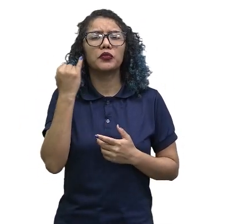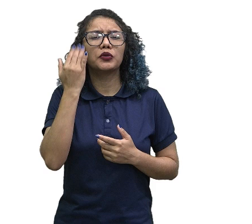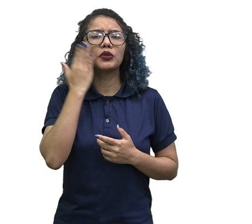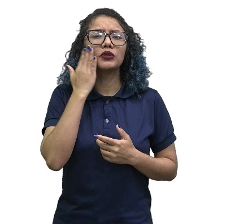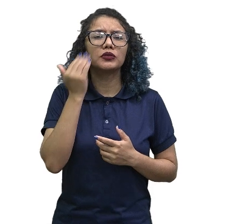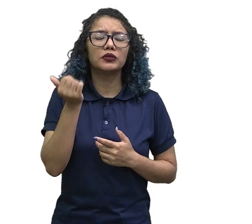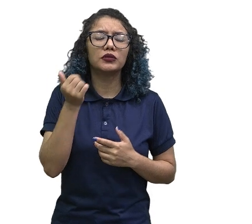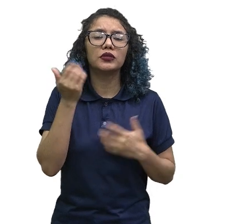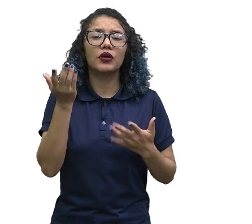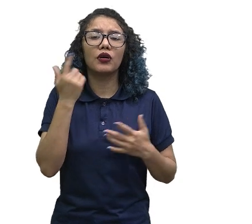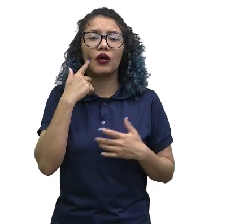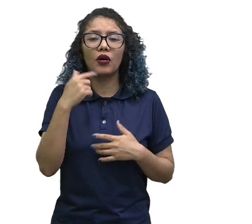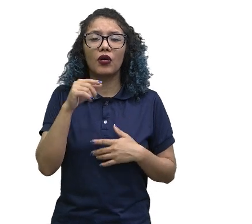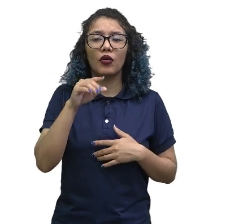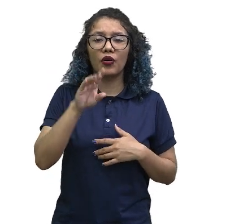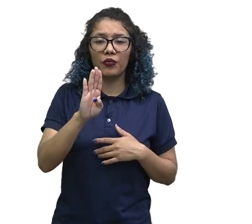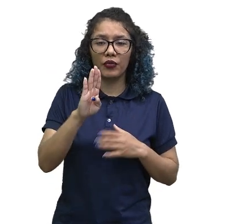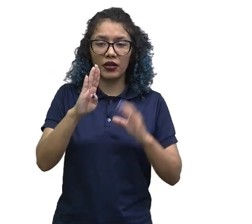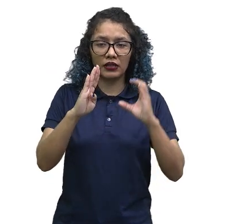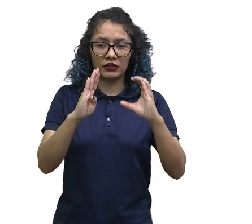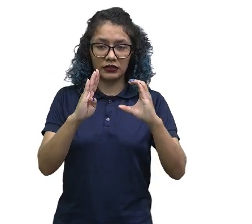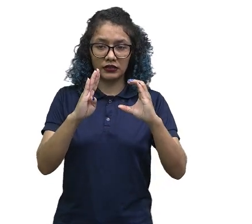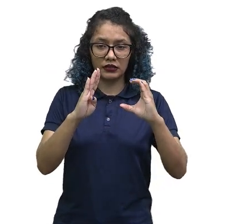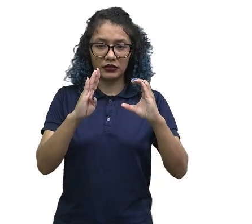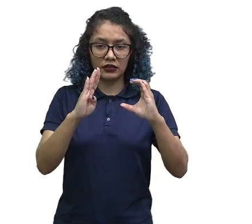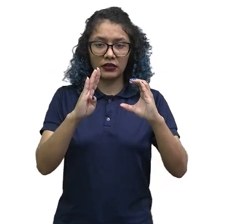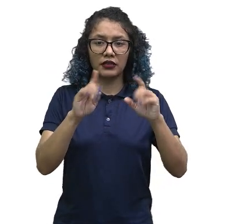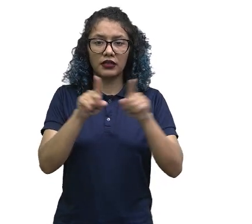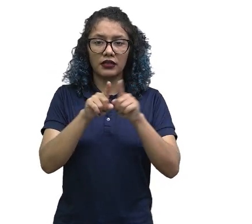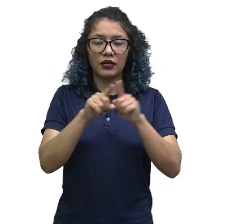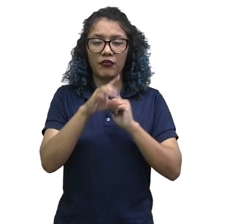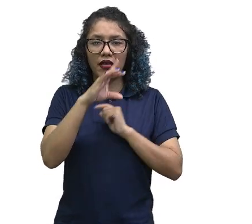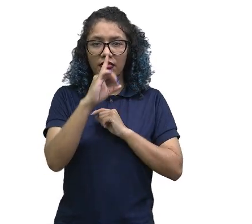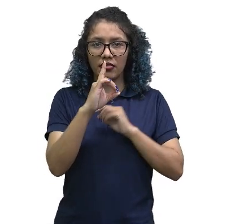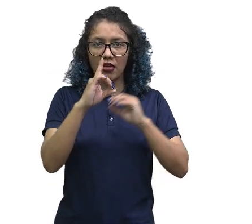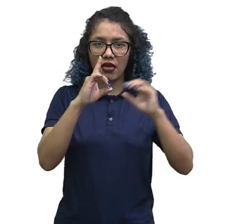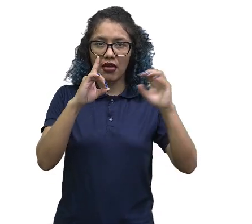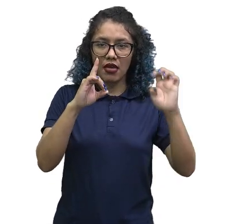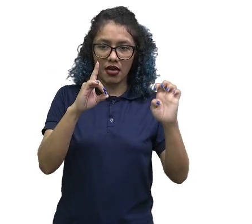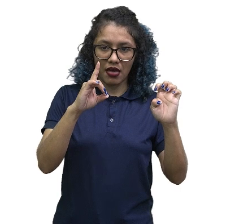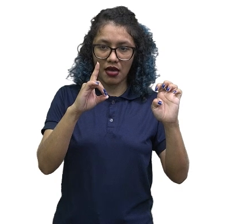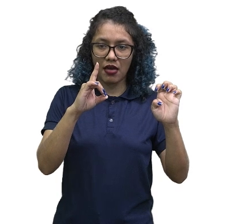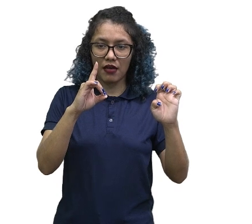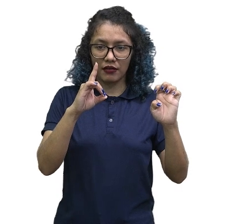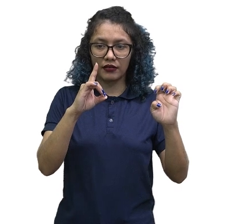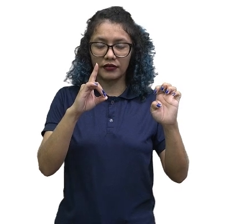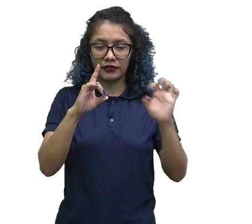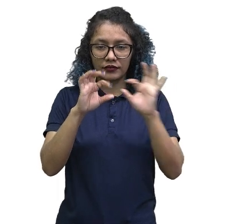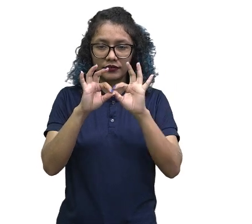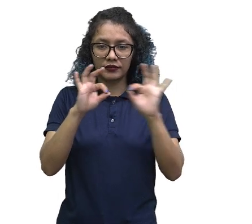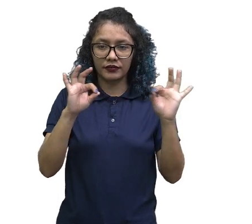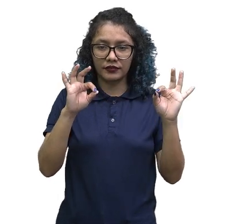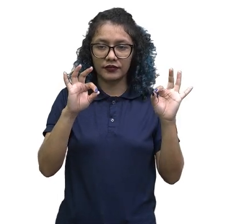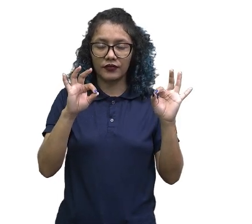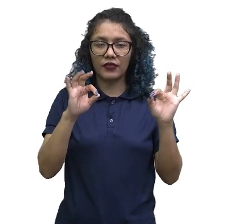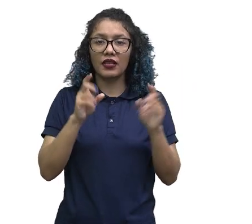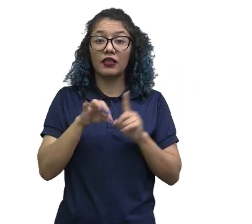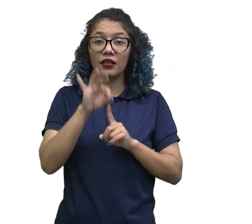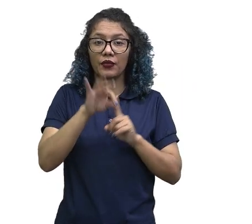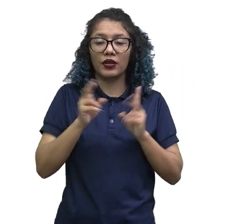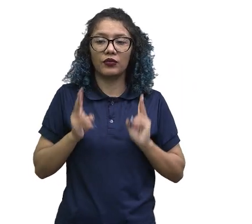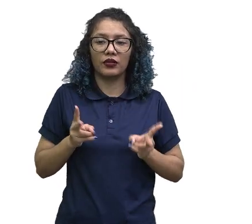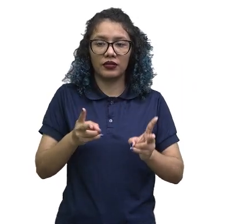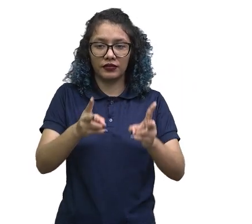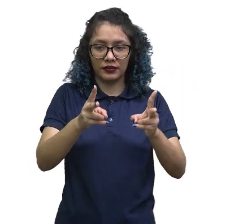ó, entre o B e o C, o D e o E, nós temos temperatura